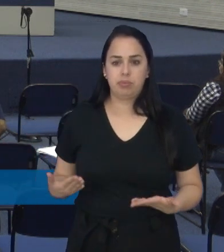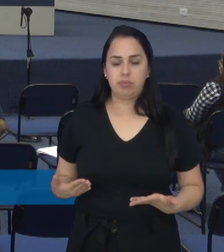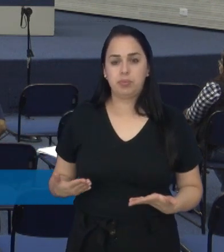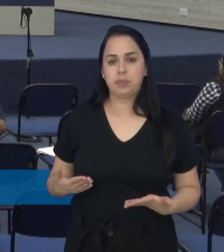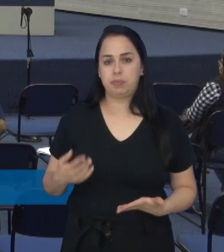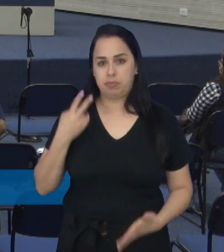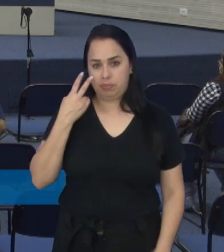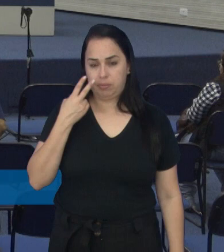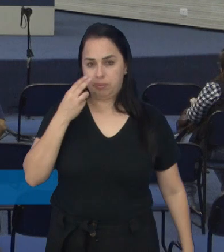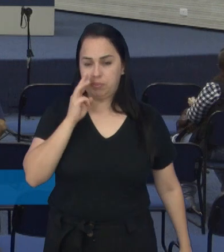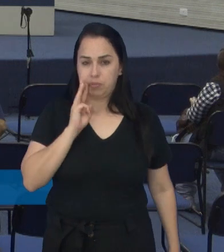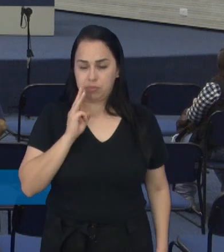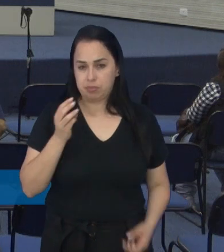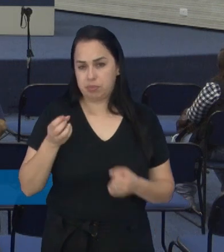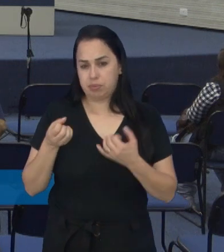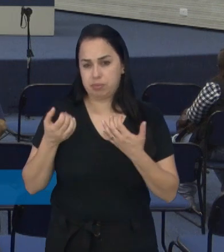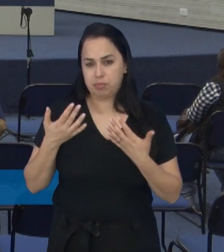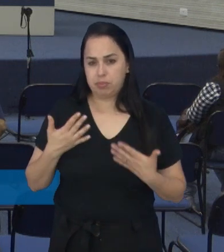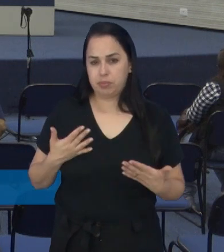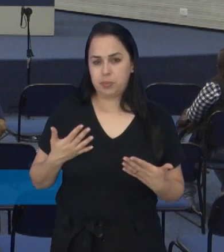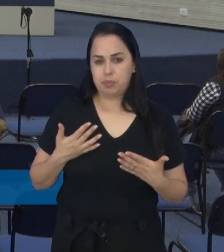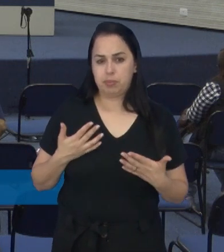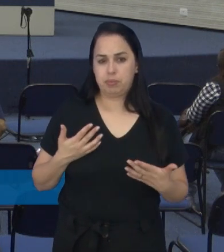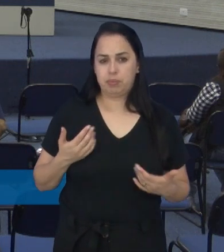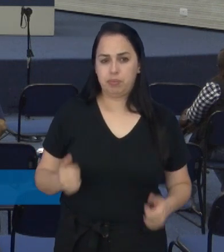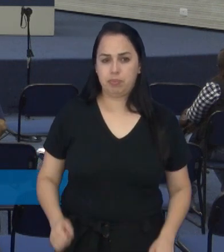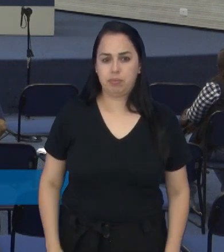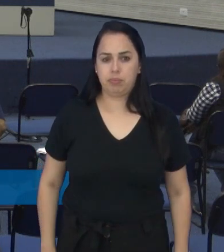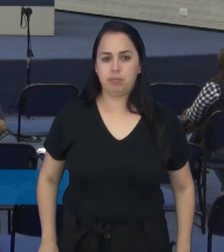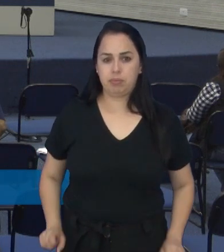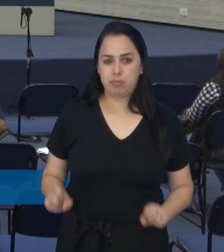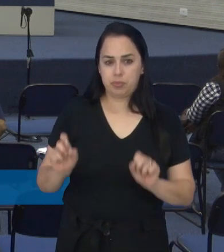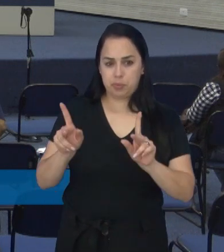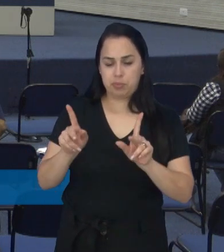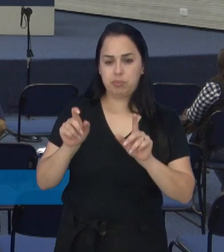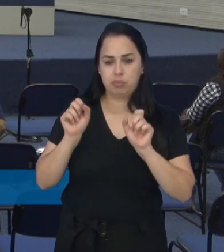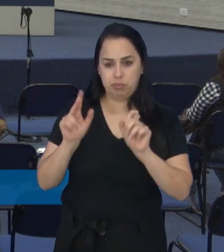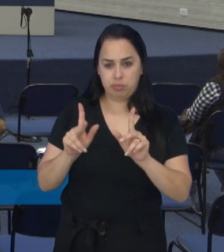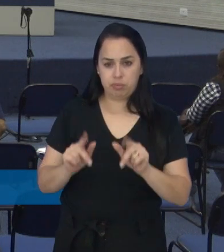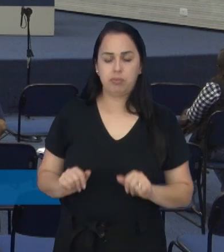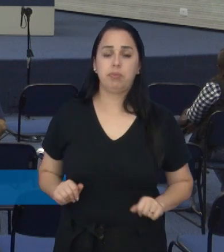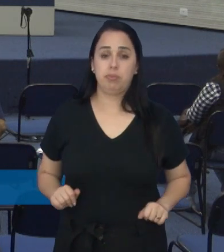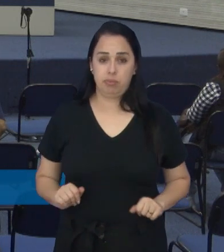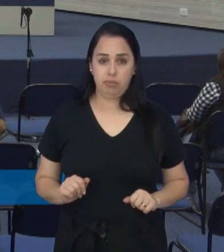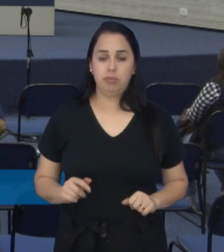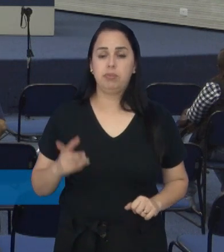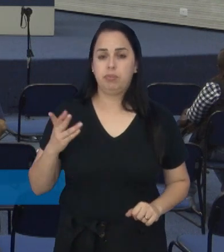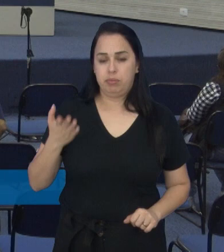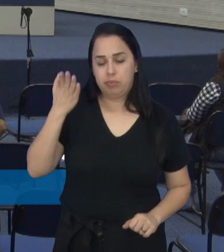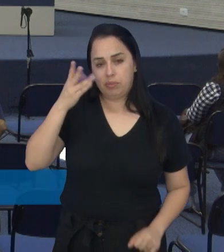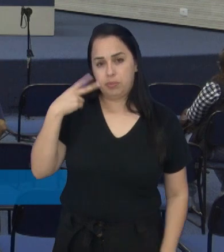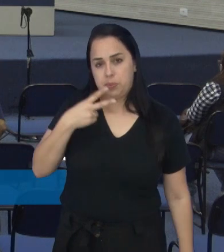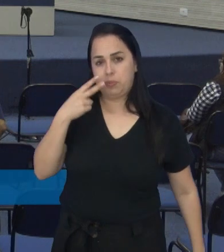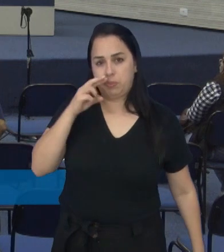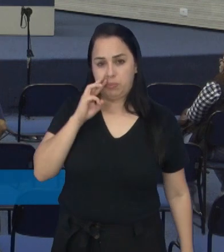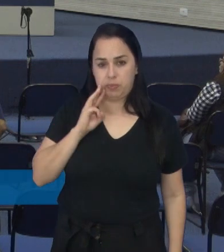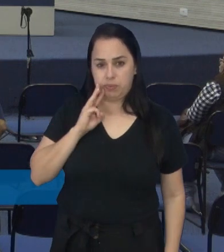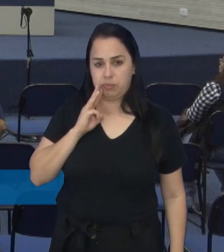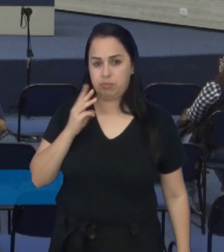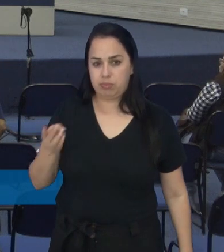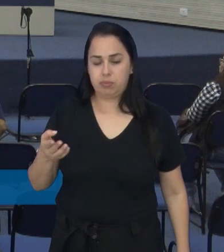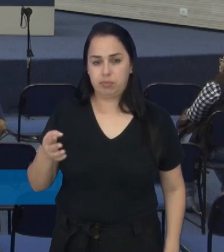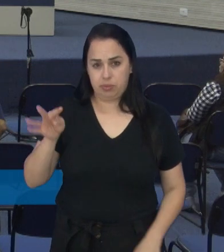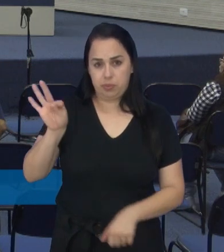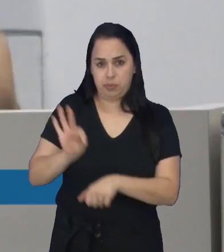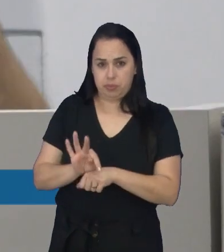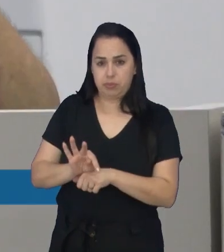ao operador Walter e vou meter os pontos tá OK Tá bom em relação ao Vereador Walter Riacho vou meter as questões